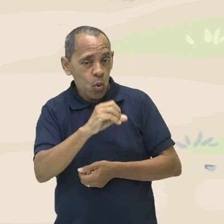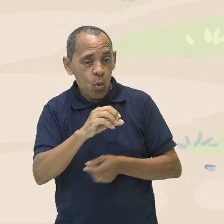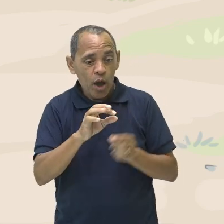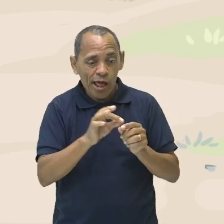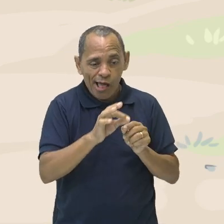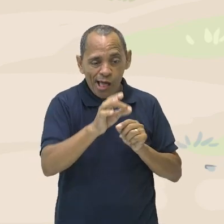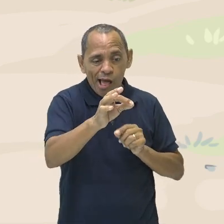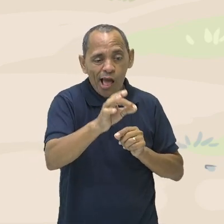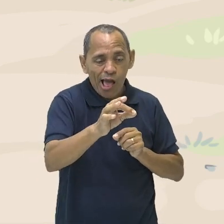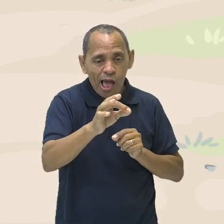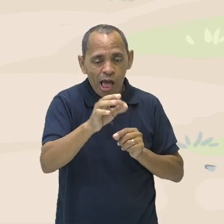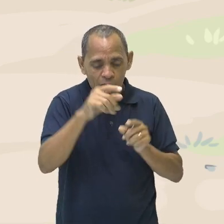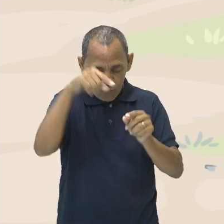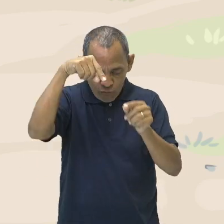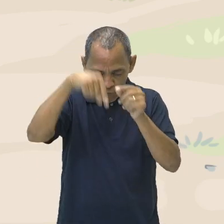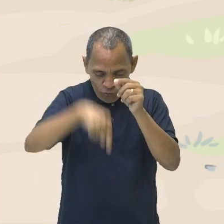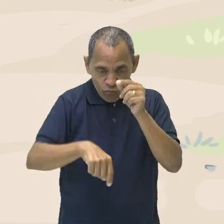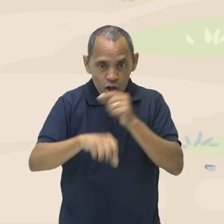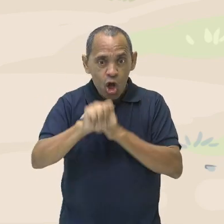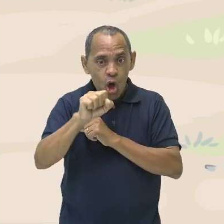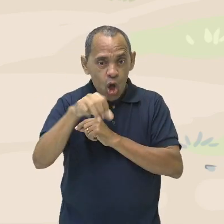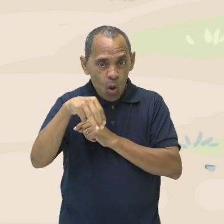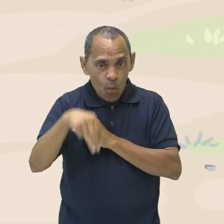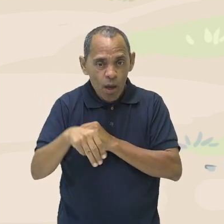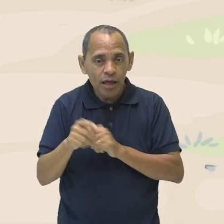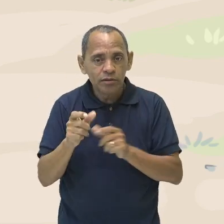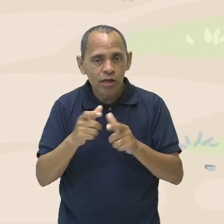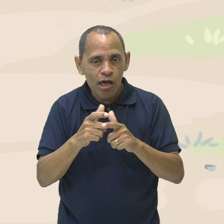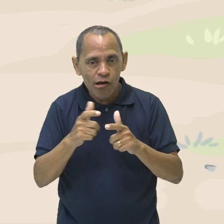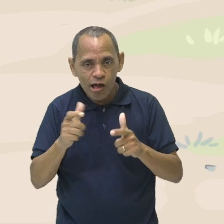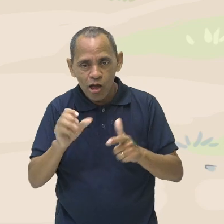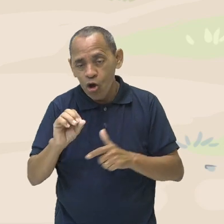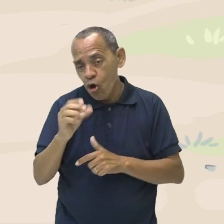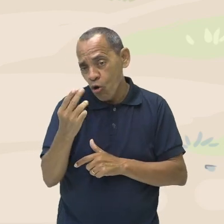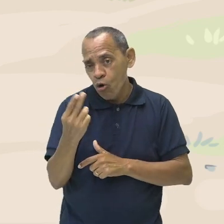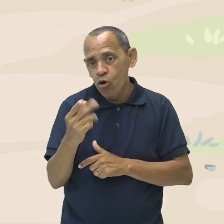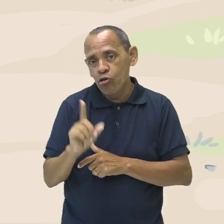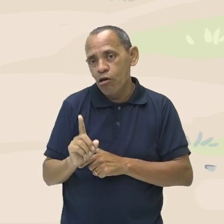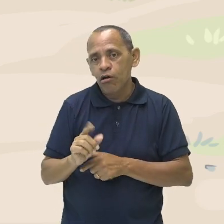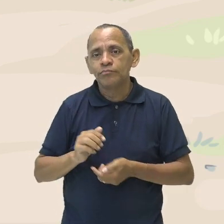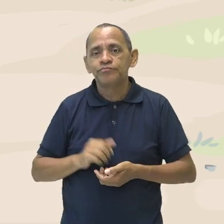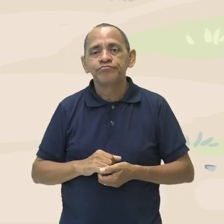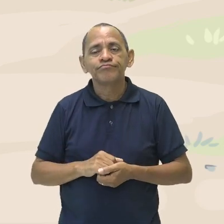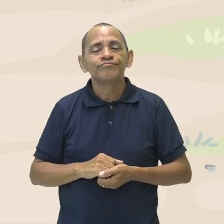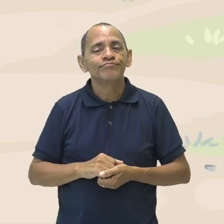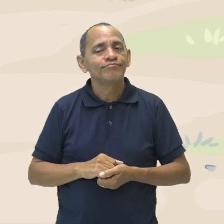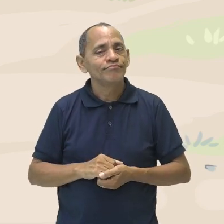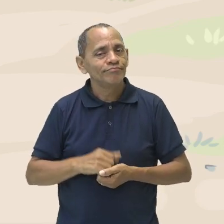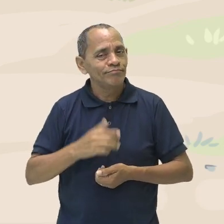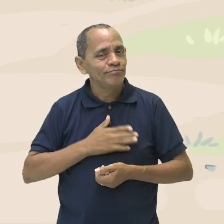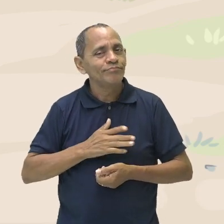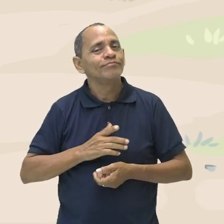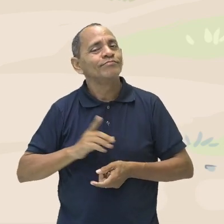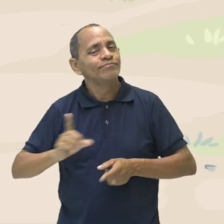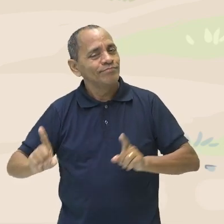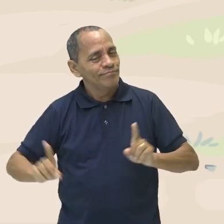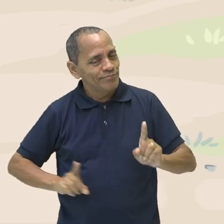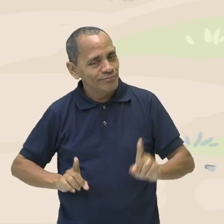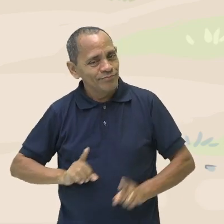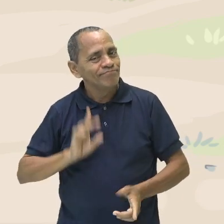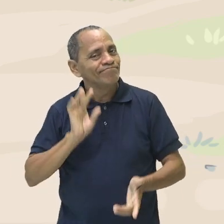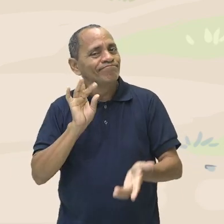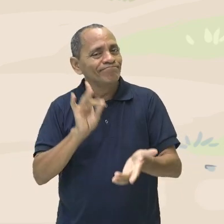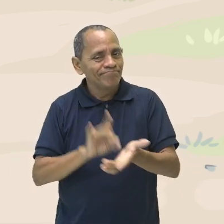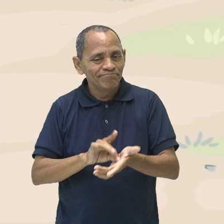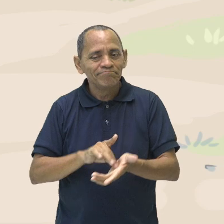8 de fundura. Ela é grande ou não é? Olha, meu primo, realmente ela